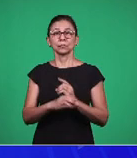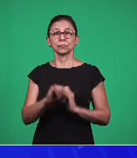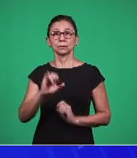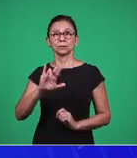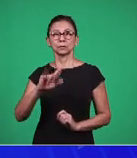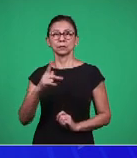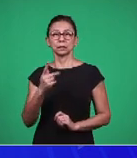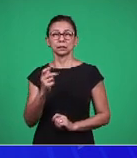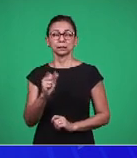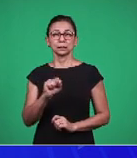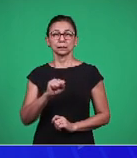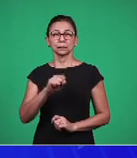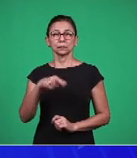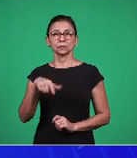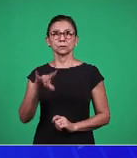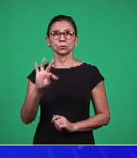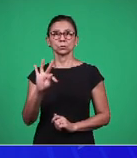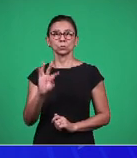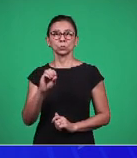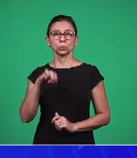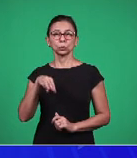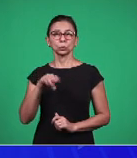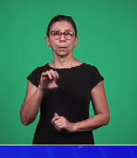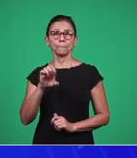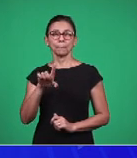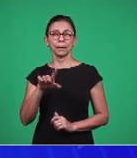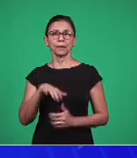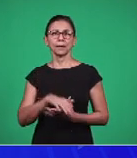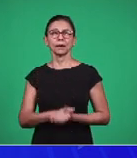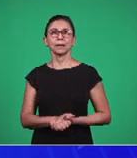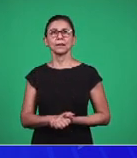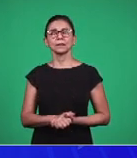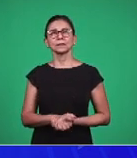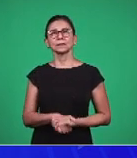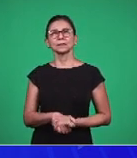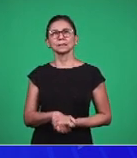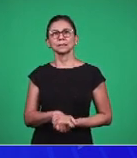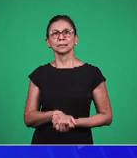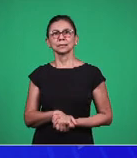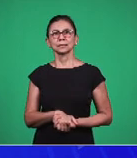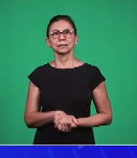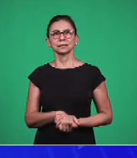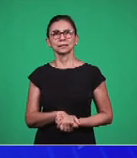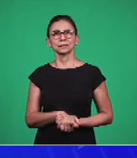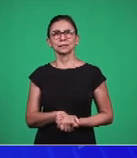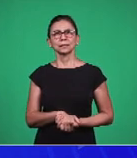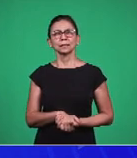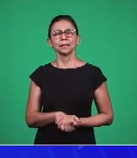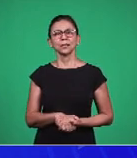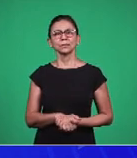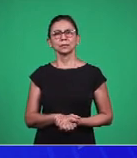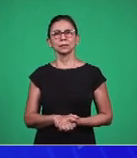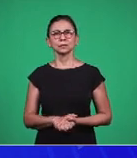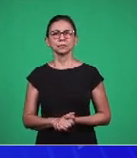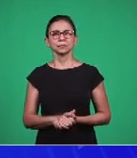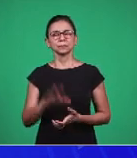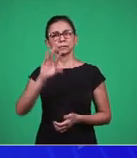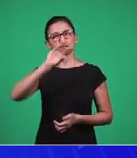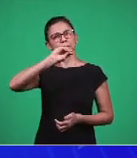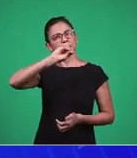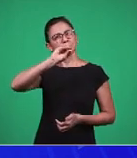e Príncipe, um país que fica em uma ilha da costa equatoriana ocidental da África.